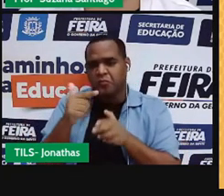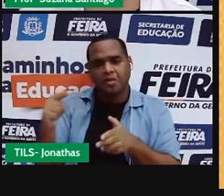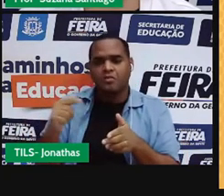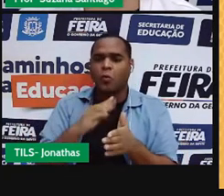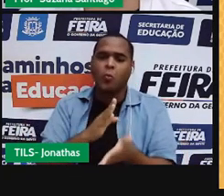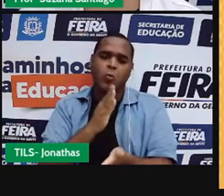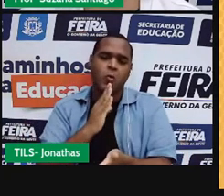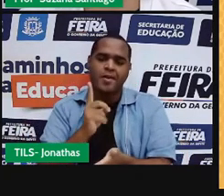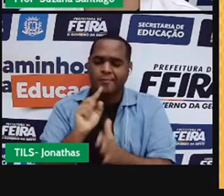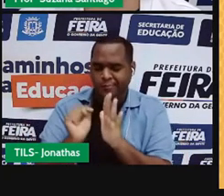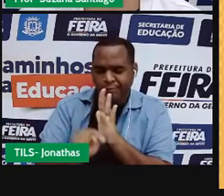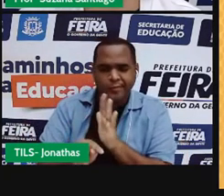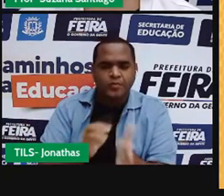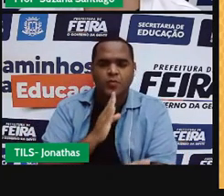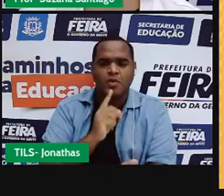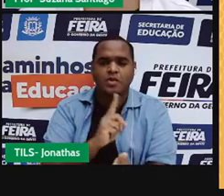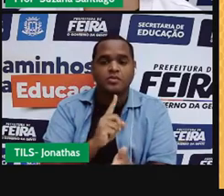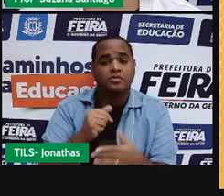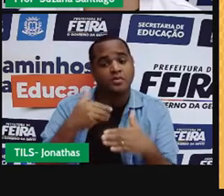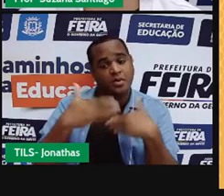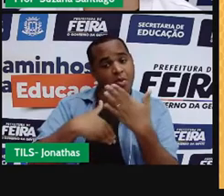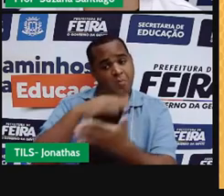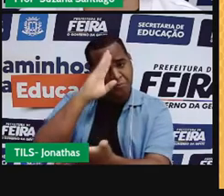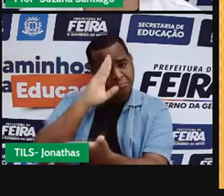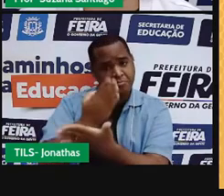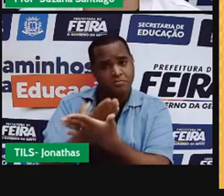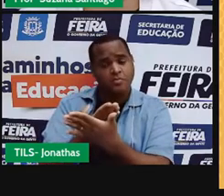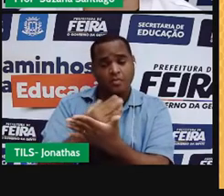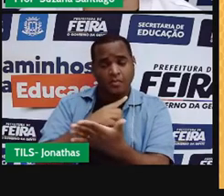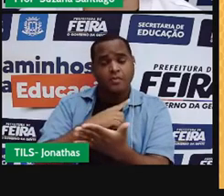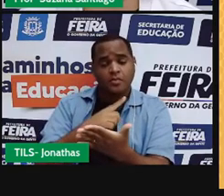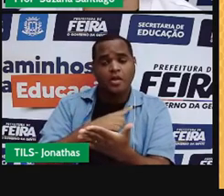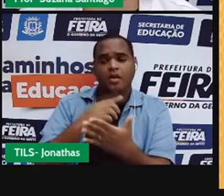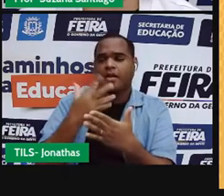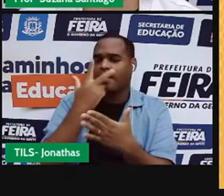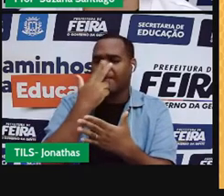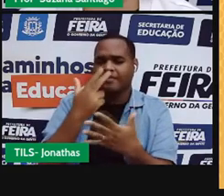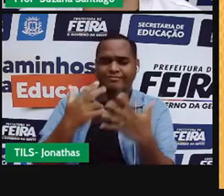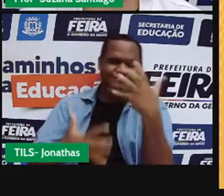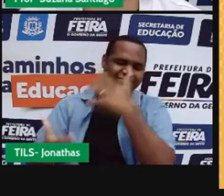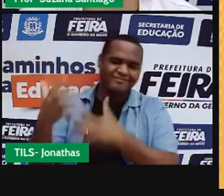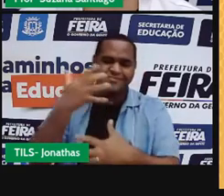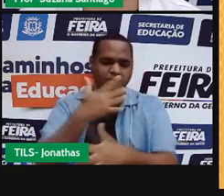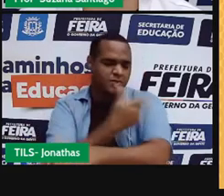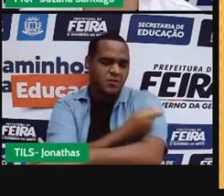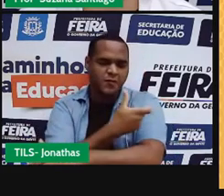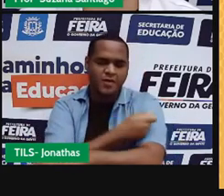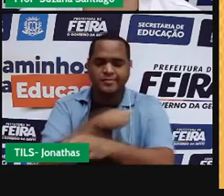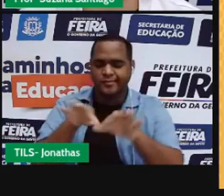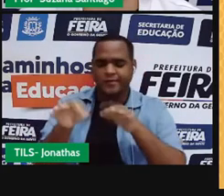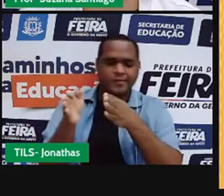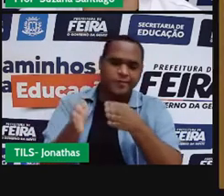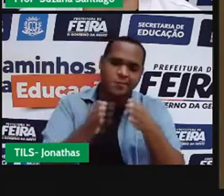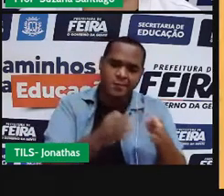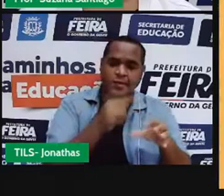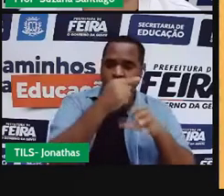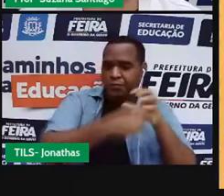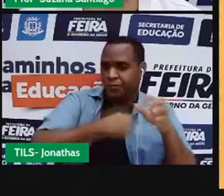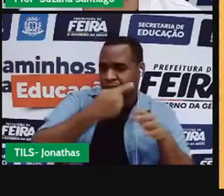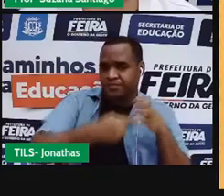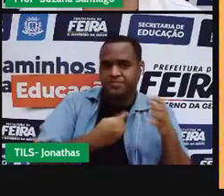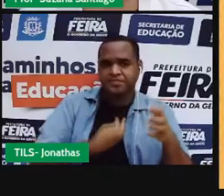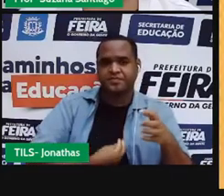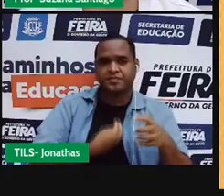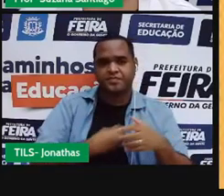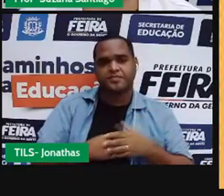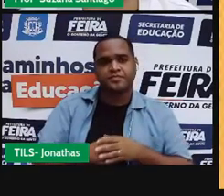conhecimento assim, elas acabam acreditando naquilo, e isso atrapalha esses esquemas de vacinação que estão espalhados pelo mundo.